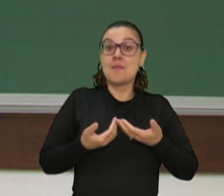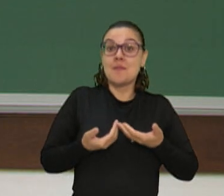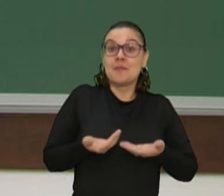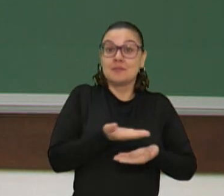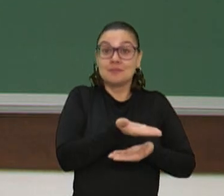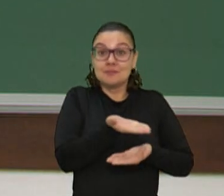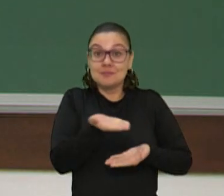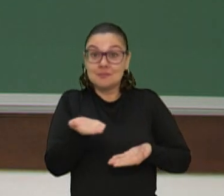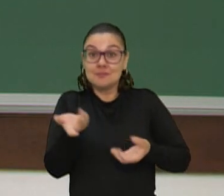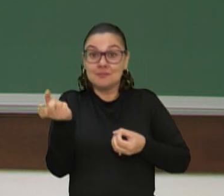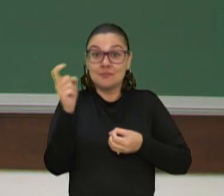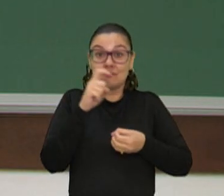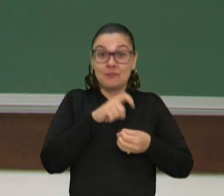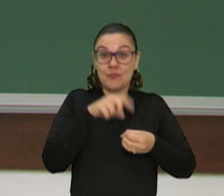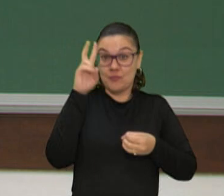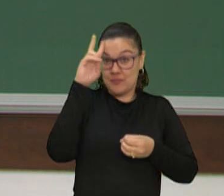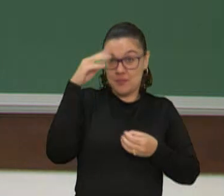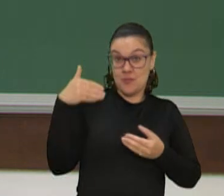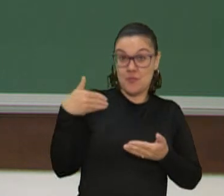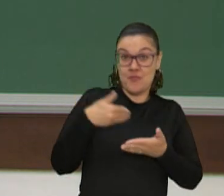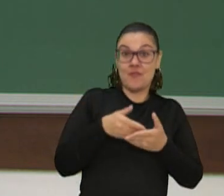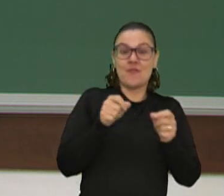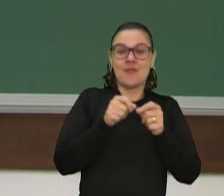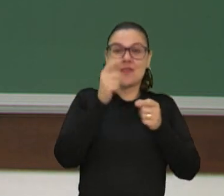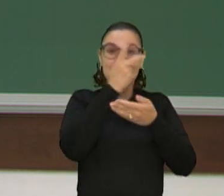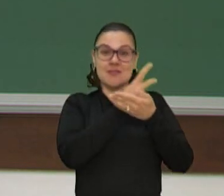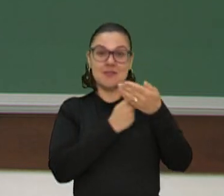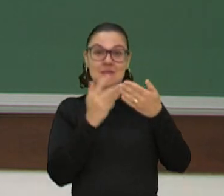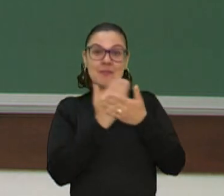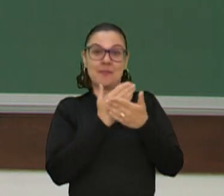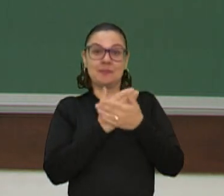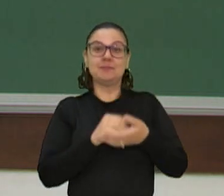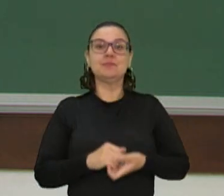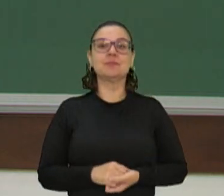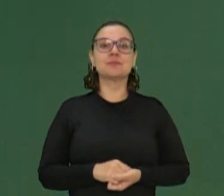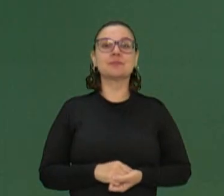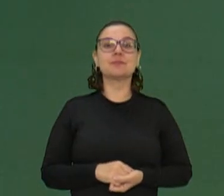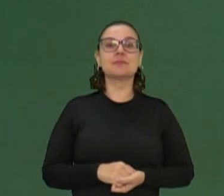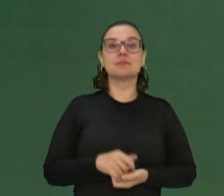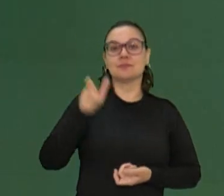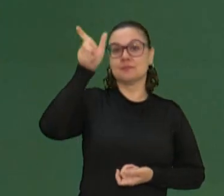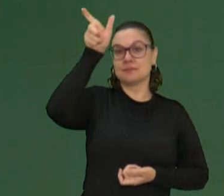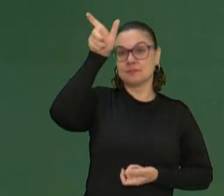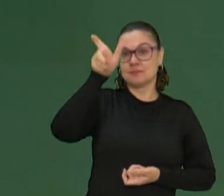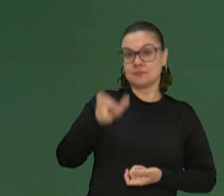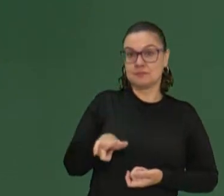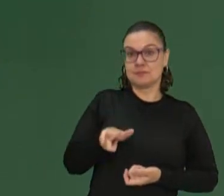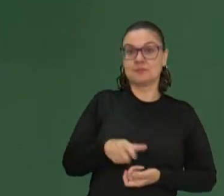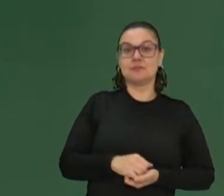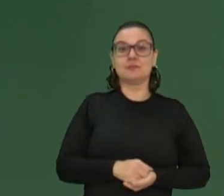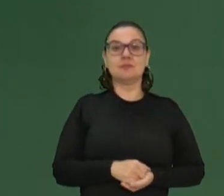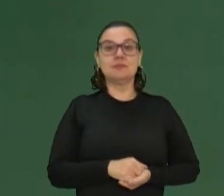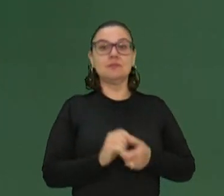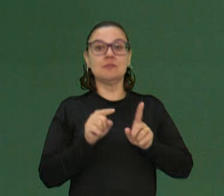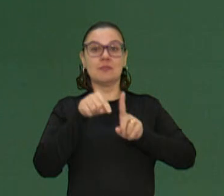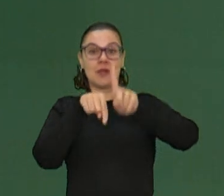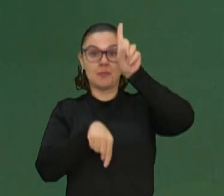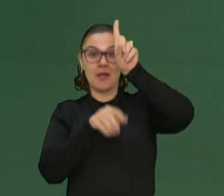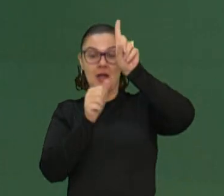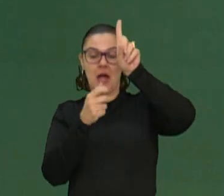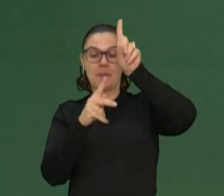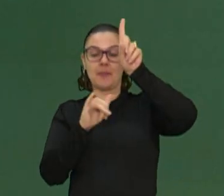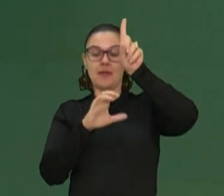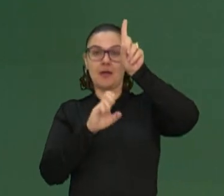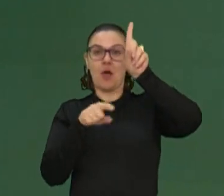Meninos e meninas, vamos revisar, ver como é que ficou no seu caderno? Acompanha comigo. Meristemas apicais. Da ponta, ponta do